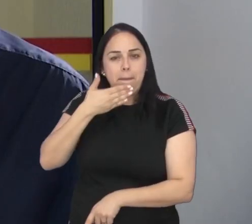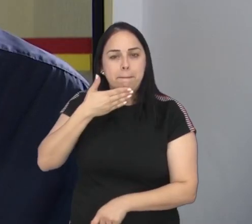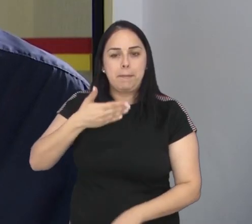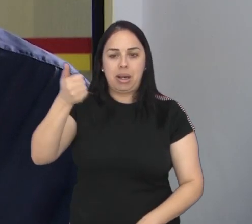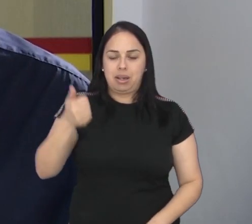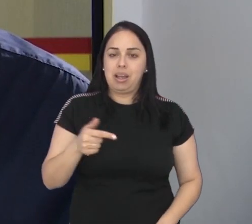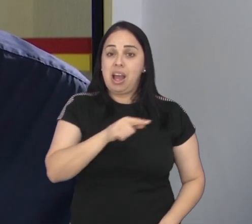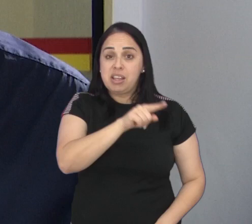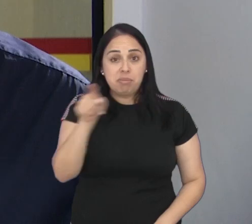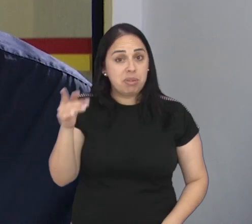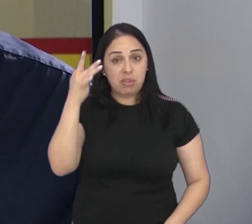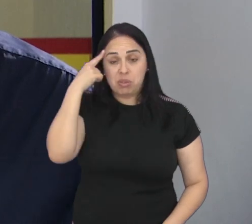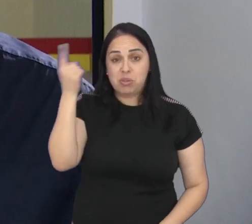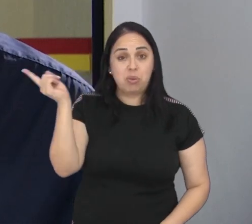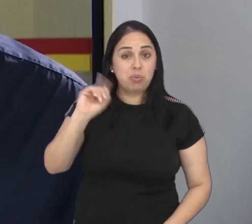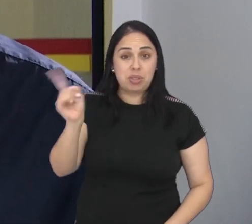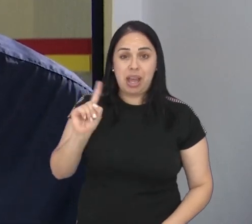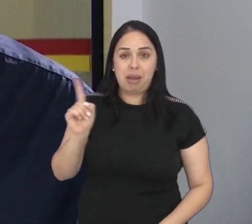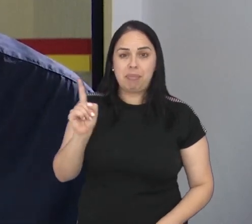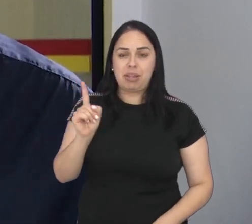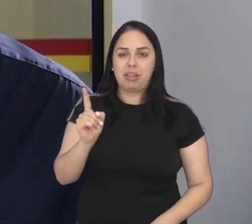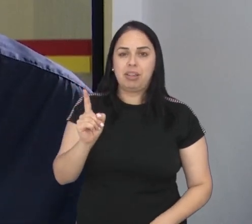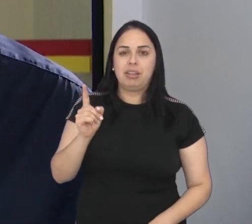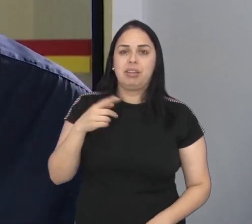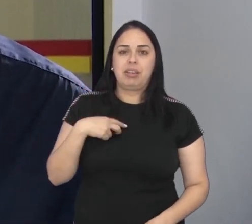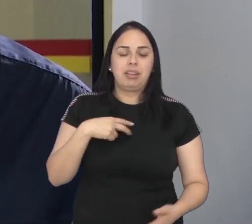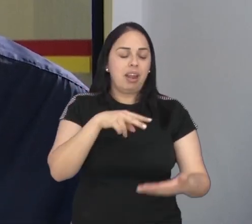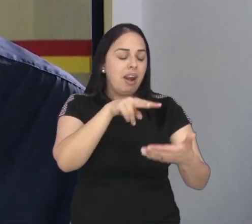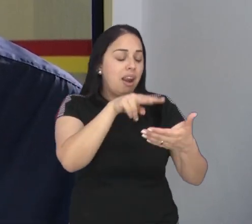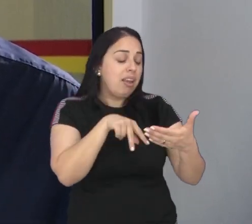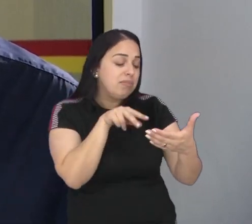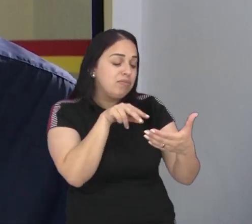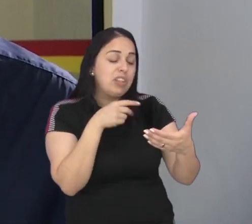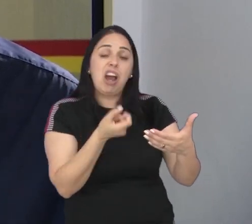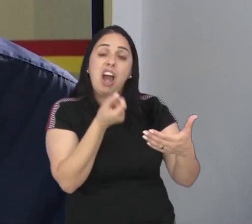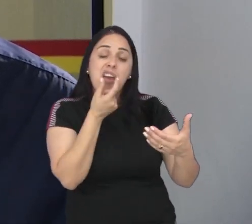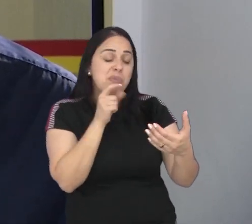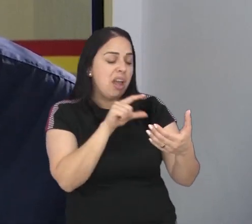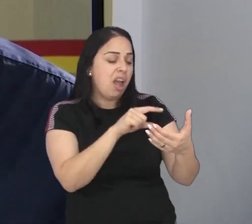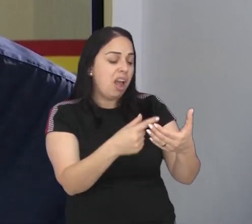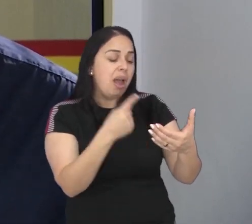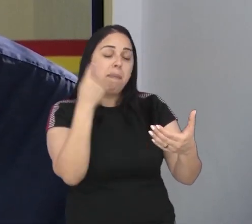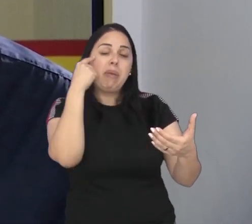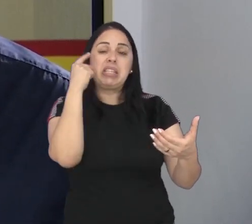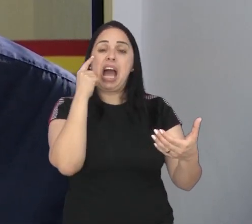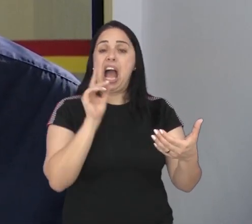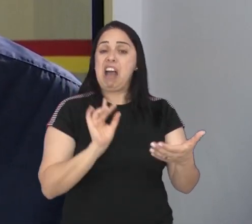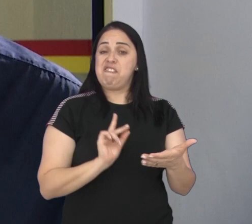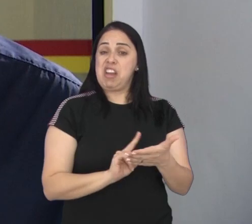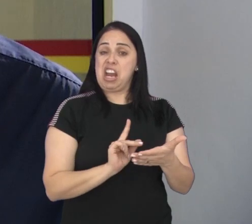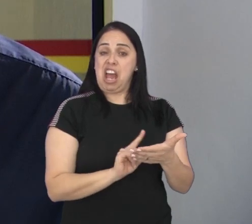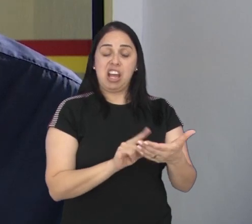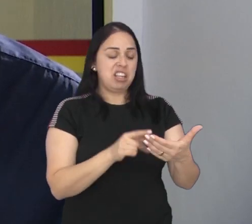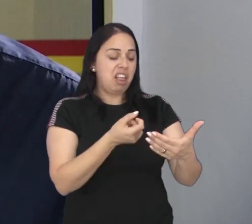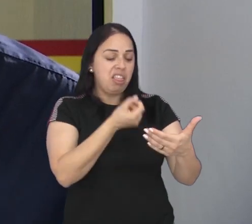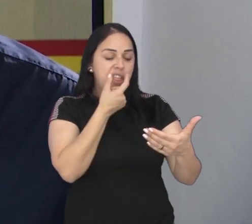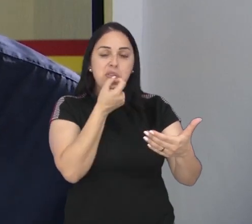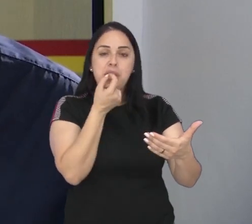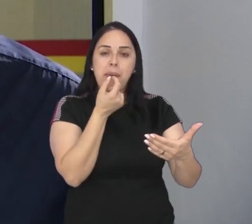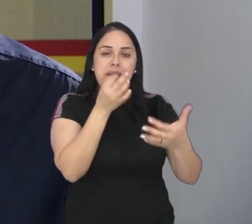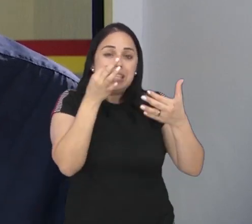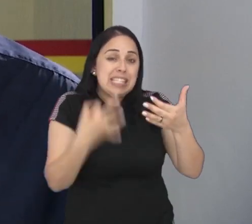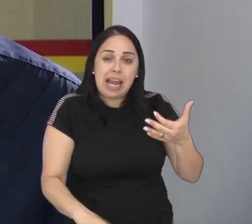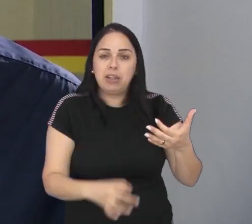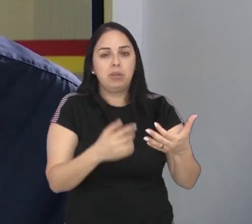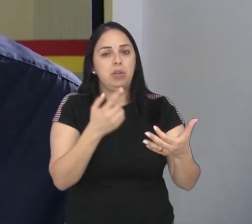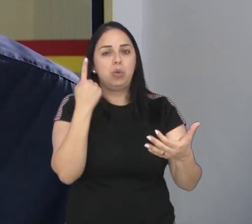As pessoas não conhecem os efeitos colaterais. Então a pessoa vai ler uma bula e acha que aquilo ali é a verdade, e ele não sabe